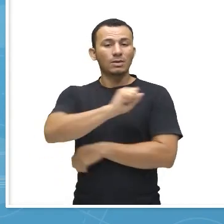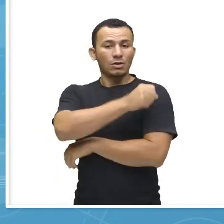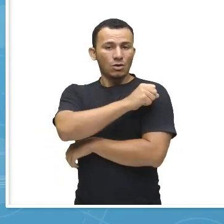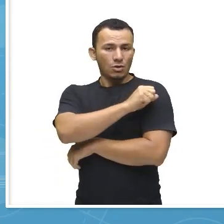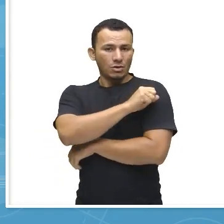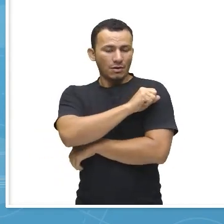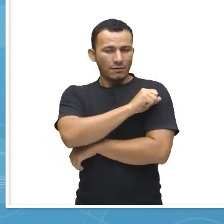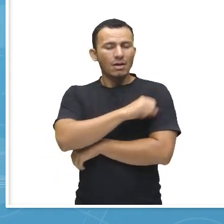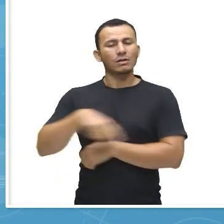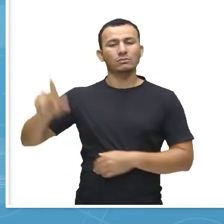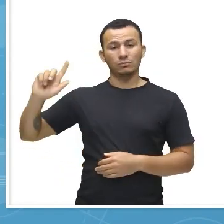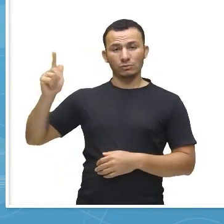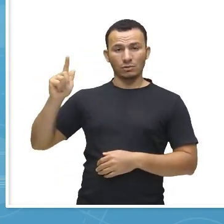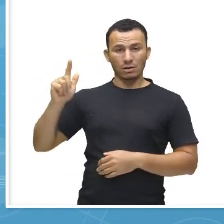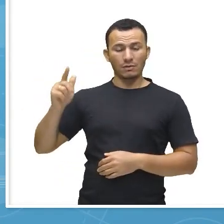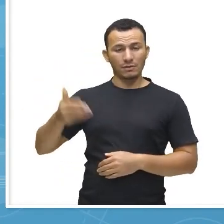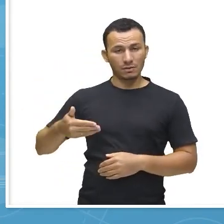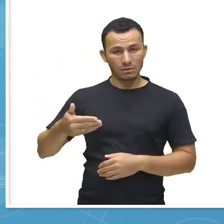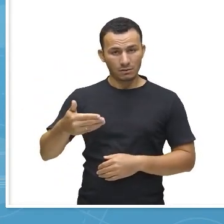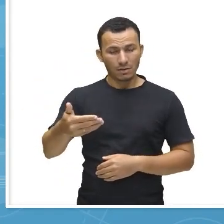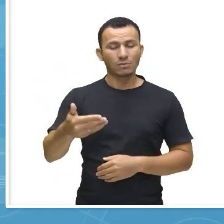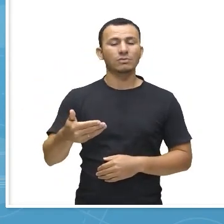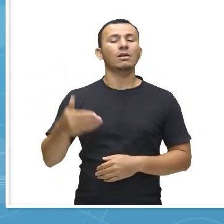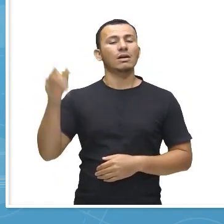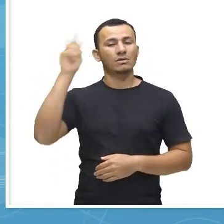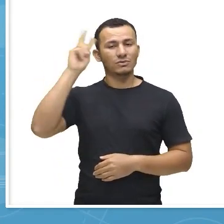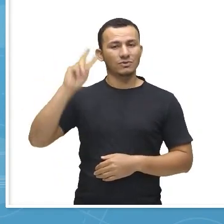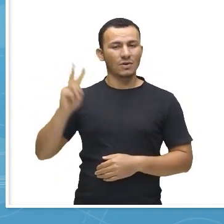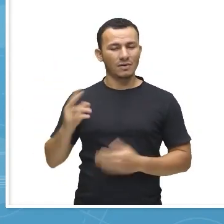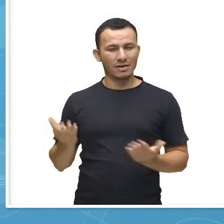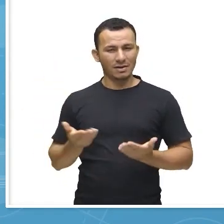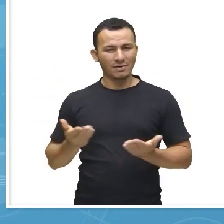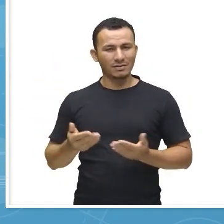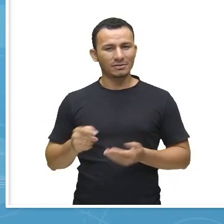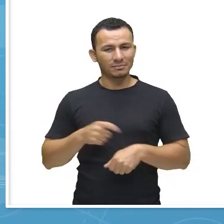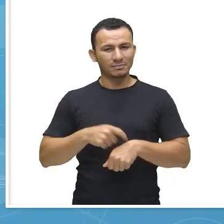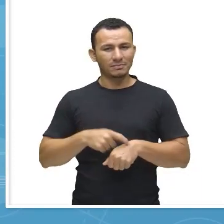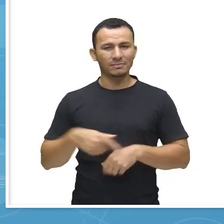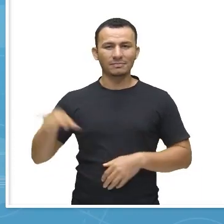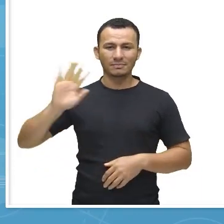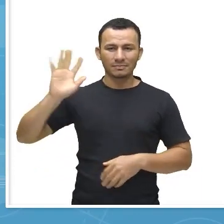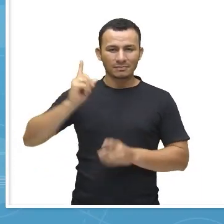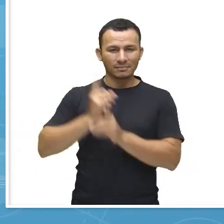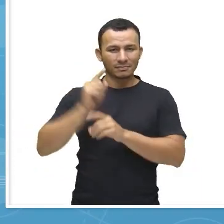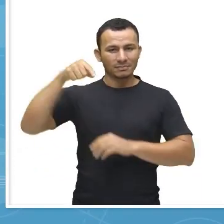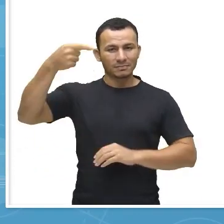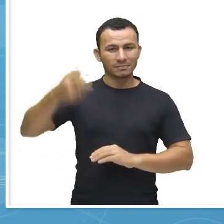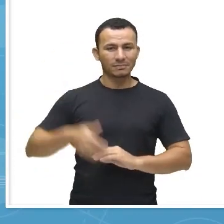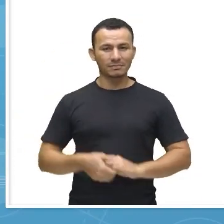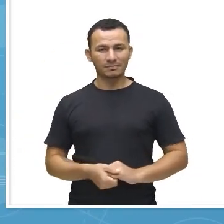de Geografia, que o professor Ananias vai continuar com História a partir de agora. Até a próxima!